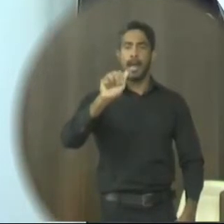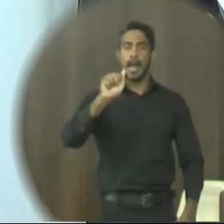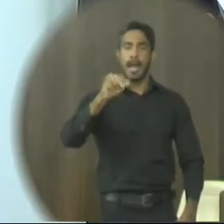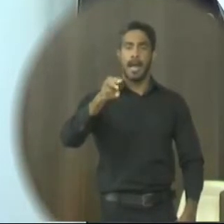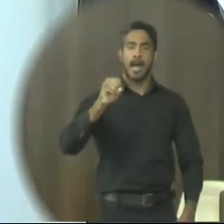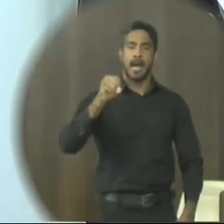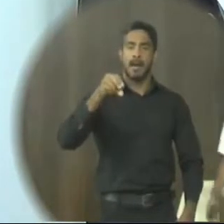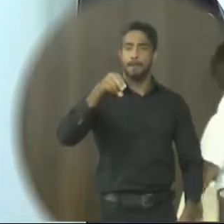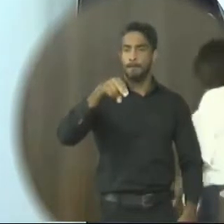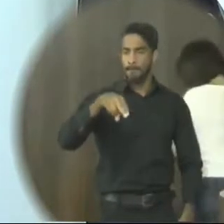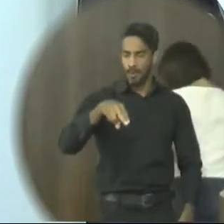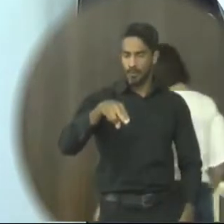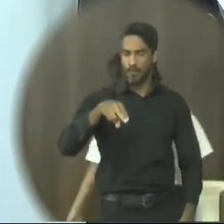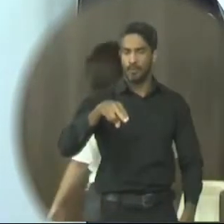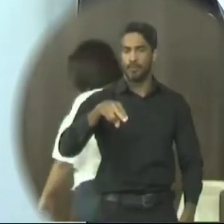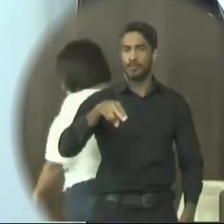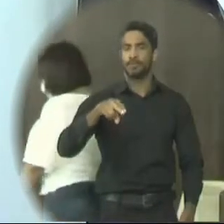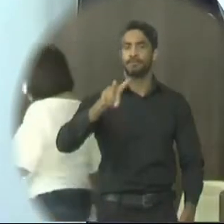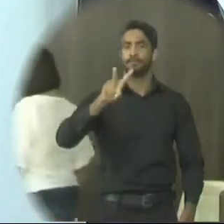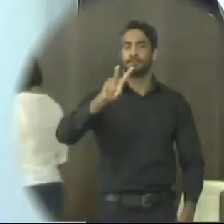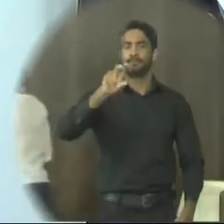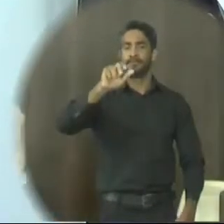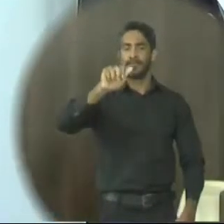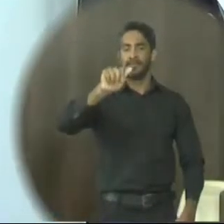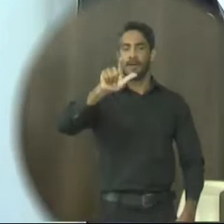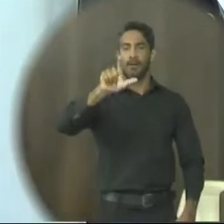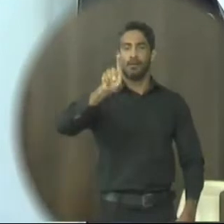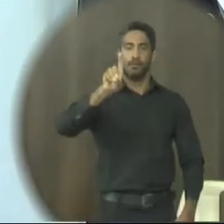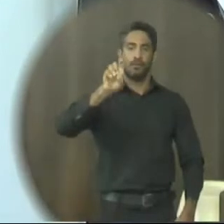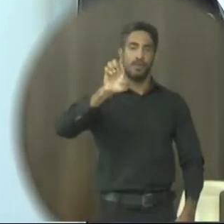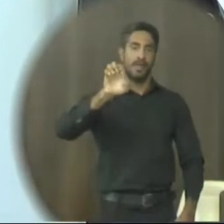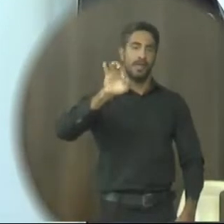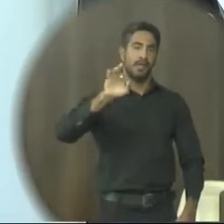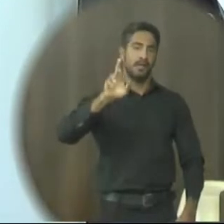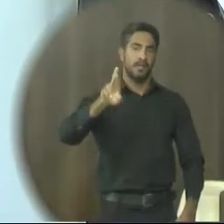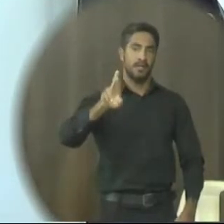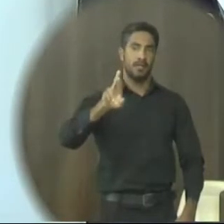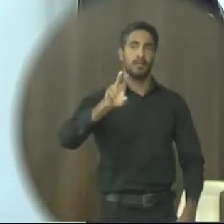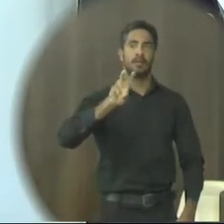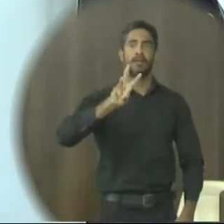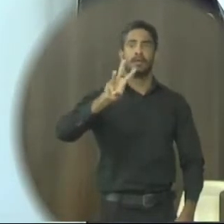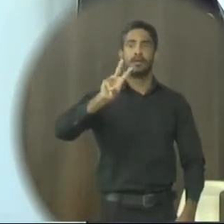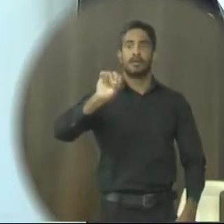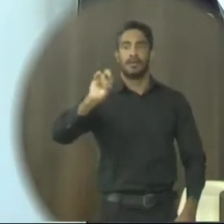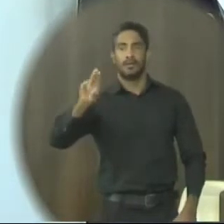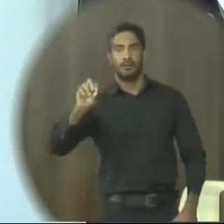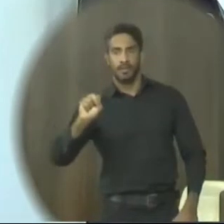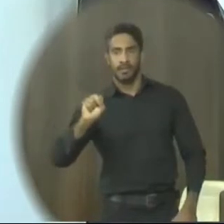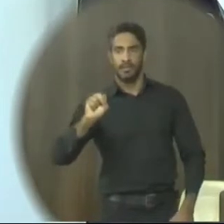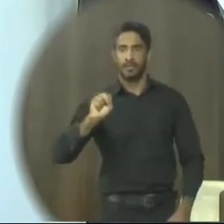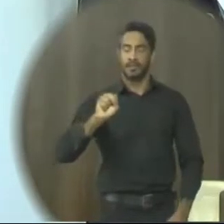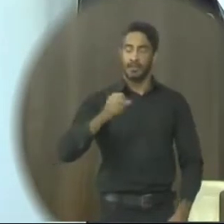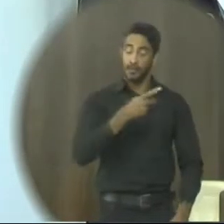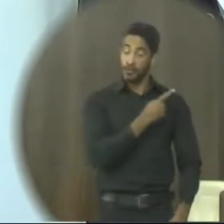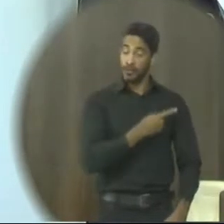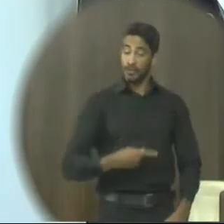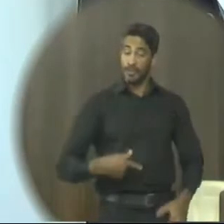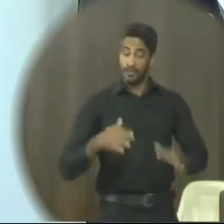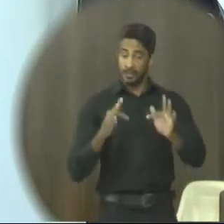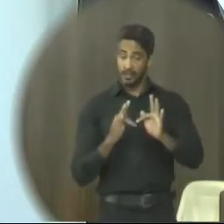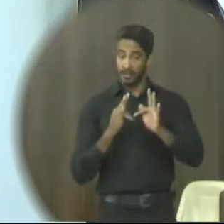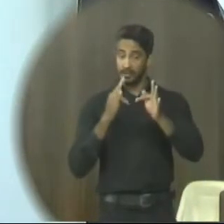Alexandre Araújo, Valdeir do Santo Silva, Willis Carlos Lopes. O senhor presidente encerra essa reunião